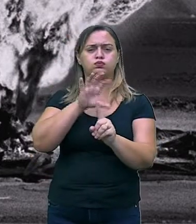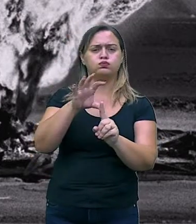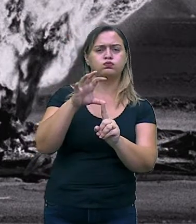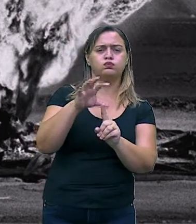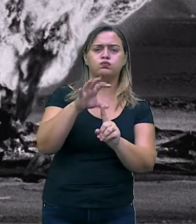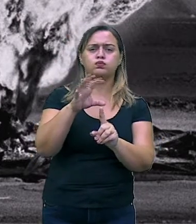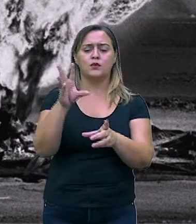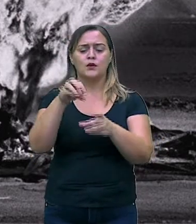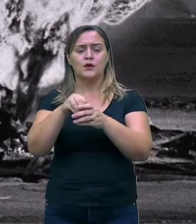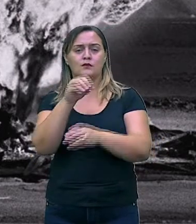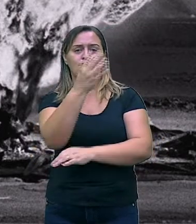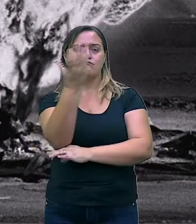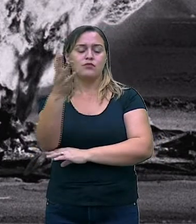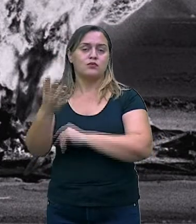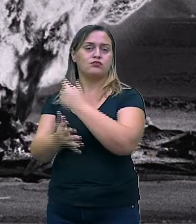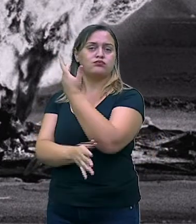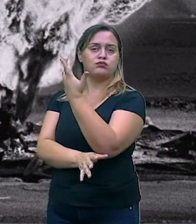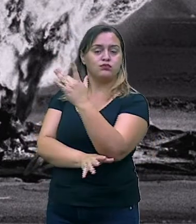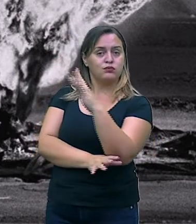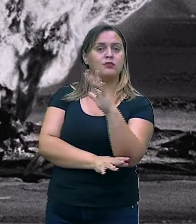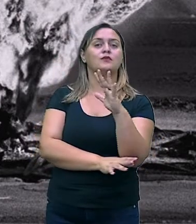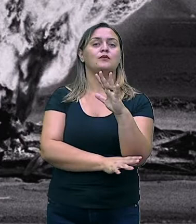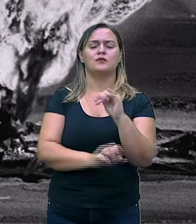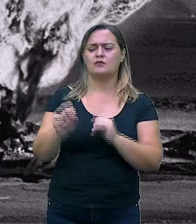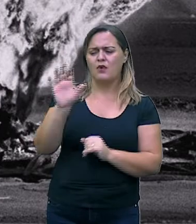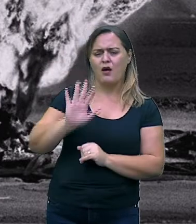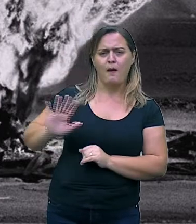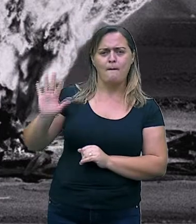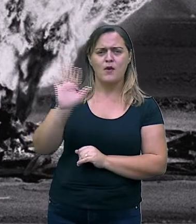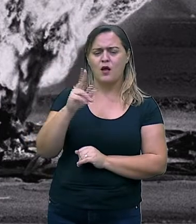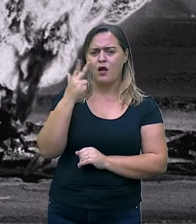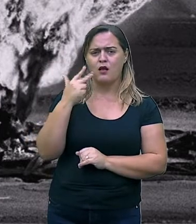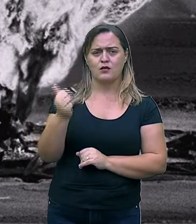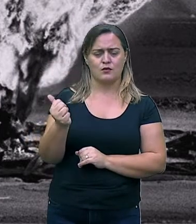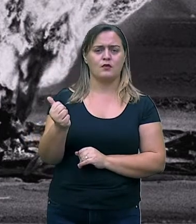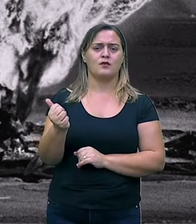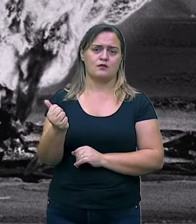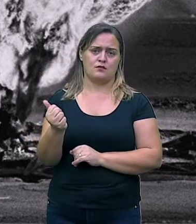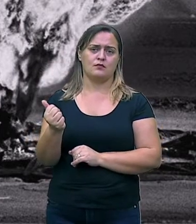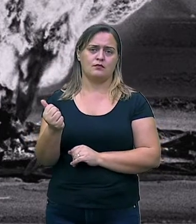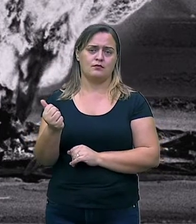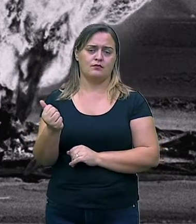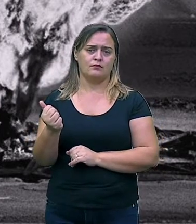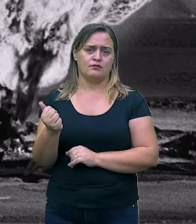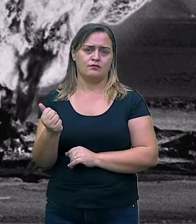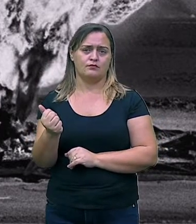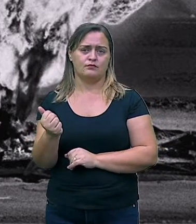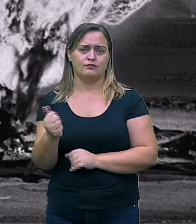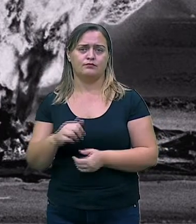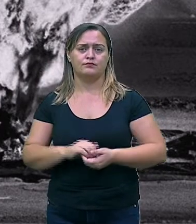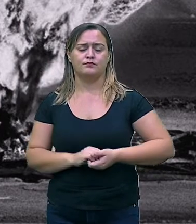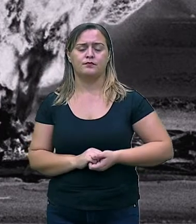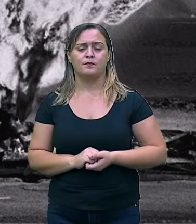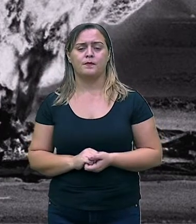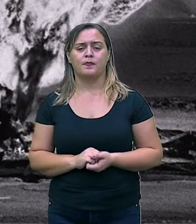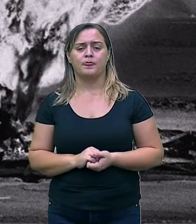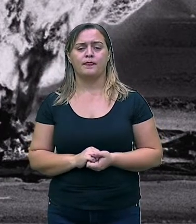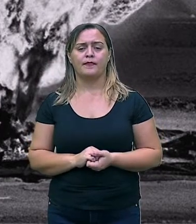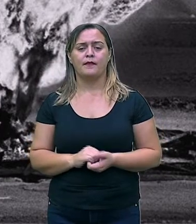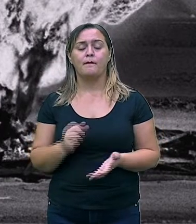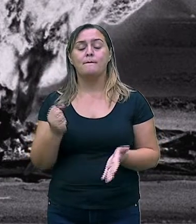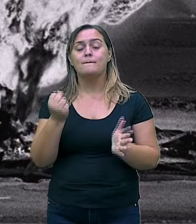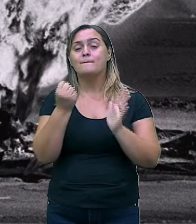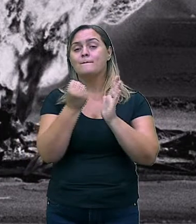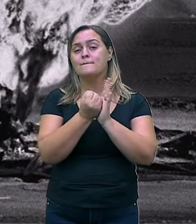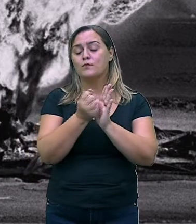ambiente, juntamente a essas paisagens. Né? A era dos seres humanos é essa nomenclatura que marca o